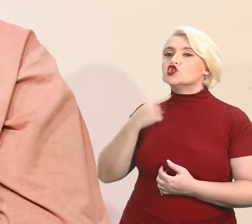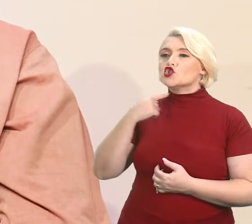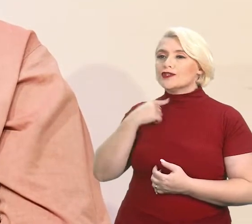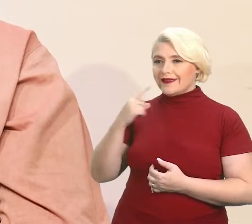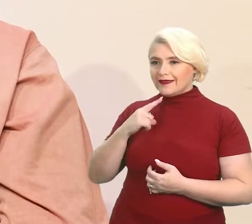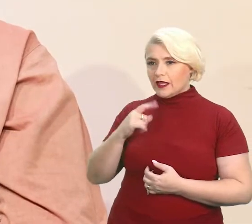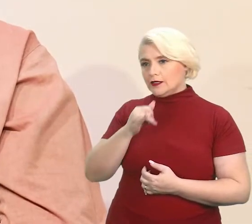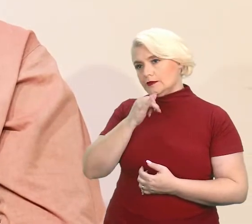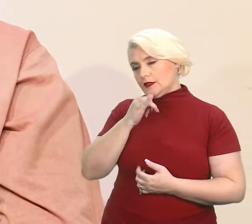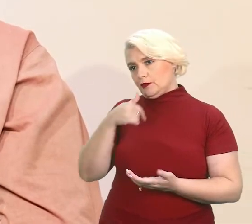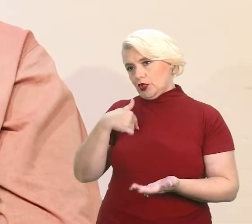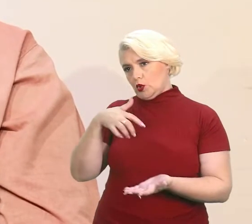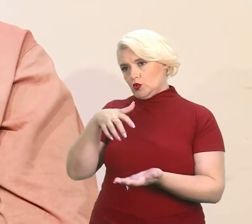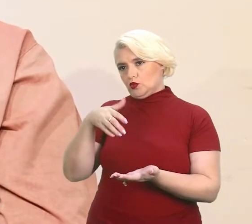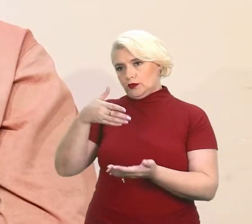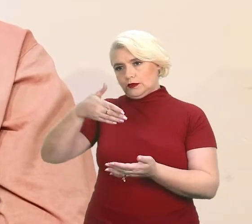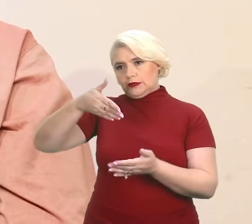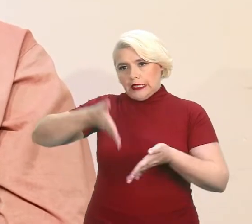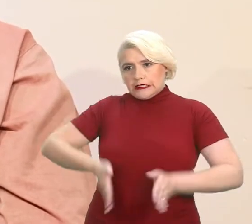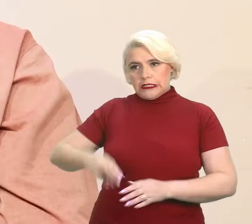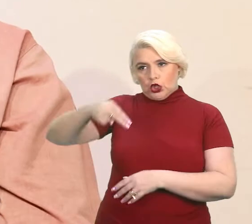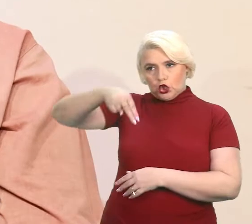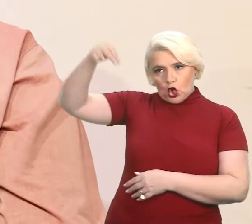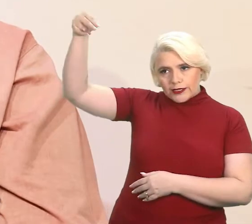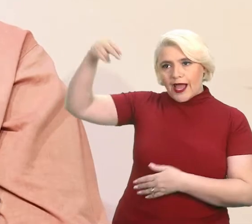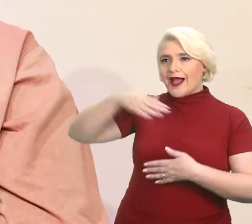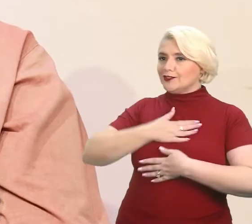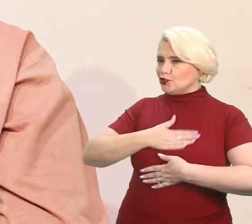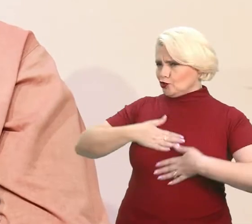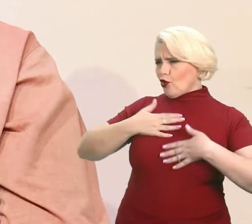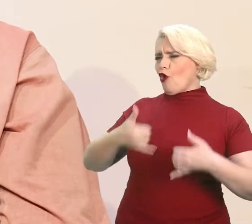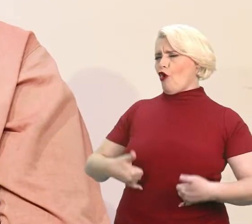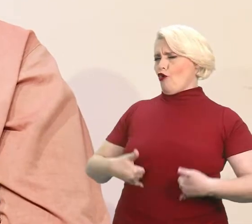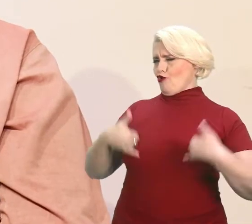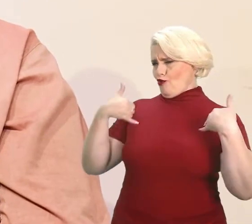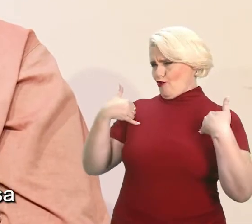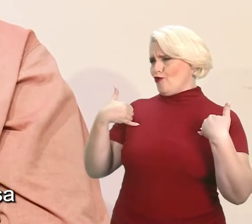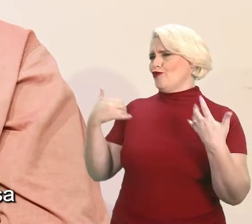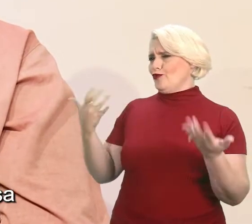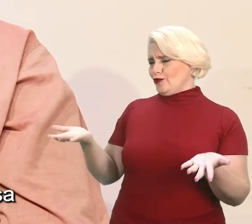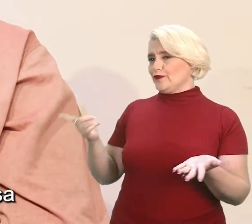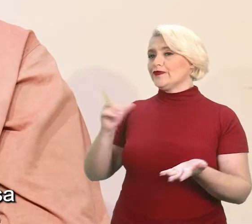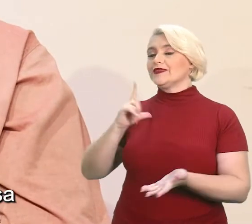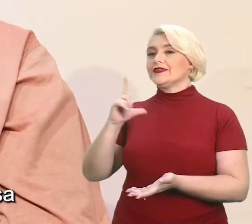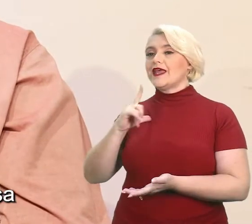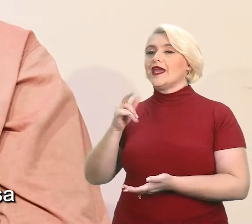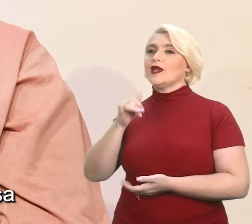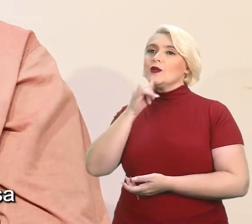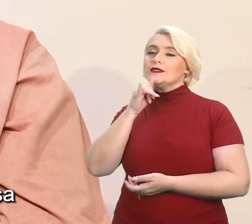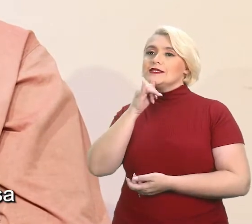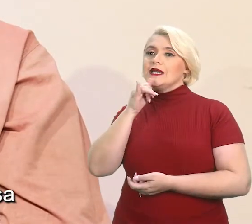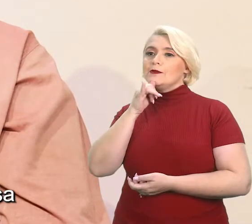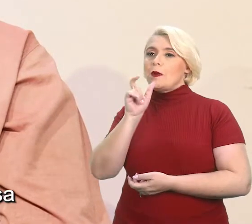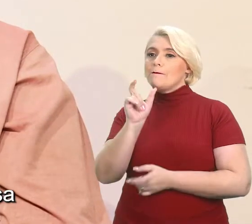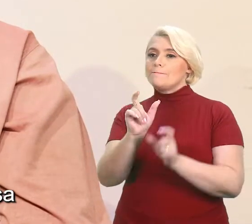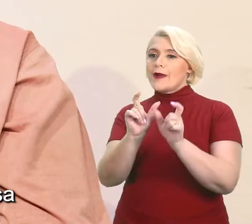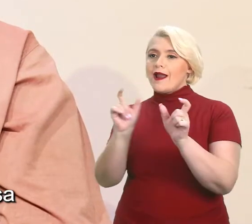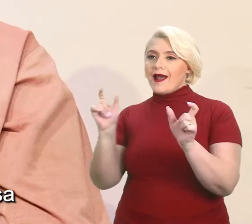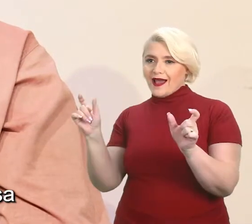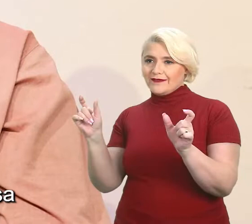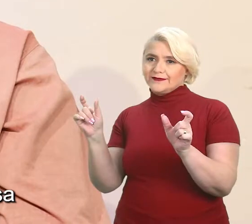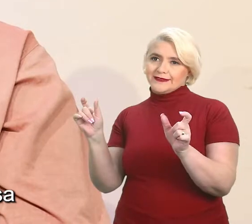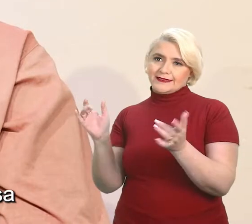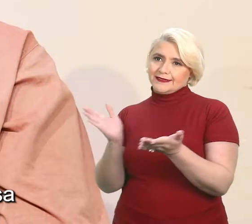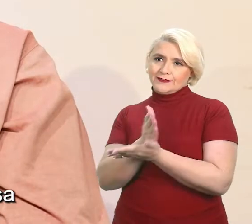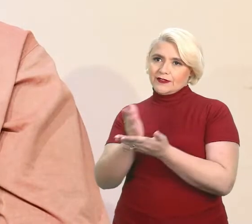né? Eu sou nordestino, Sim. com muito prazer, com muito orgulho. Eu tenho, por exemplo, palavras que às